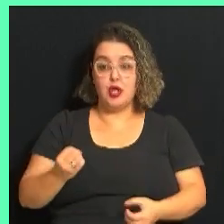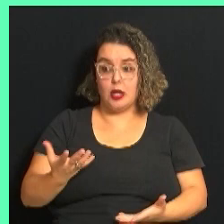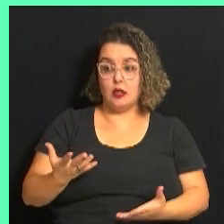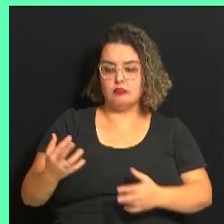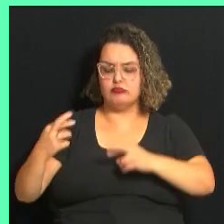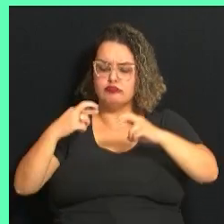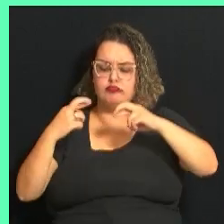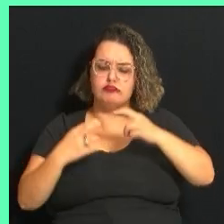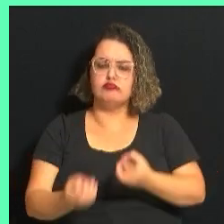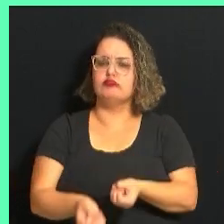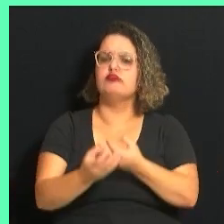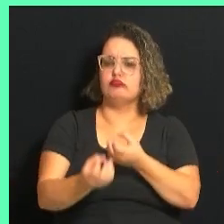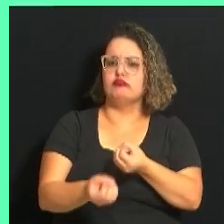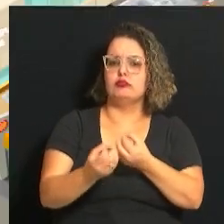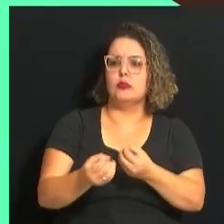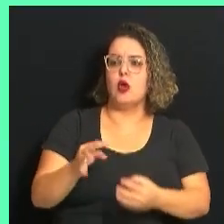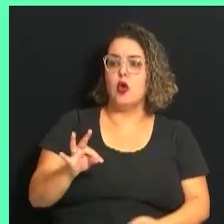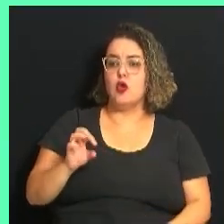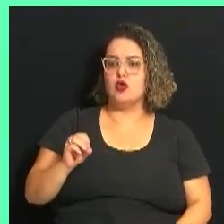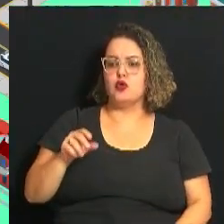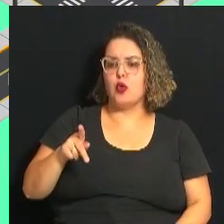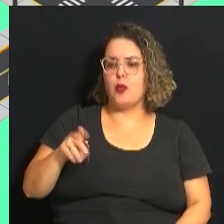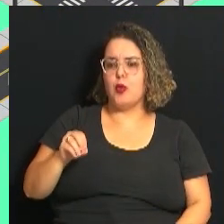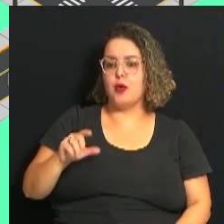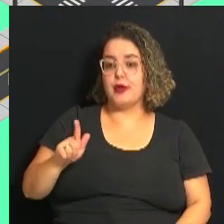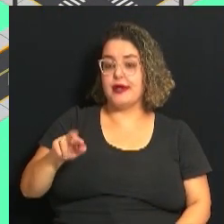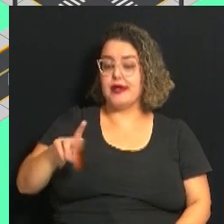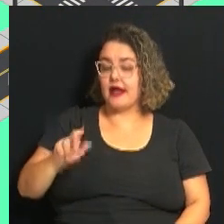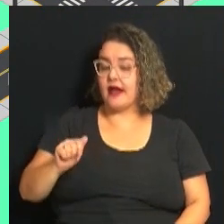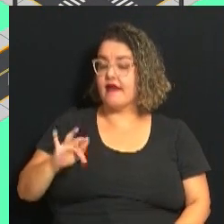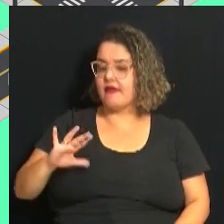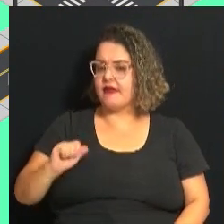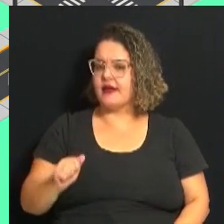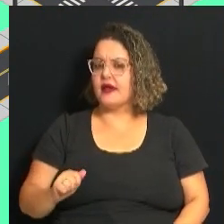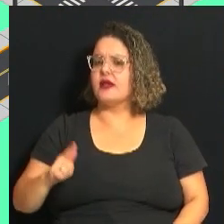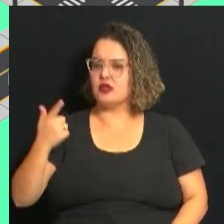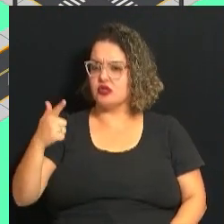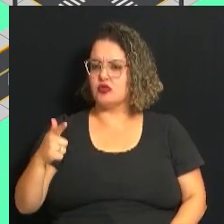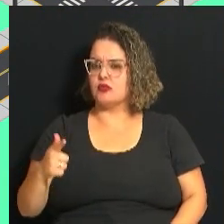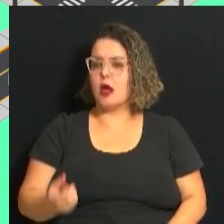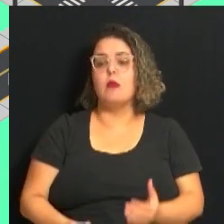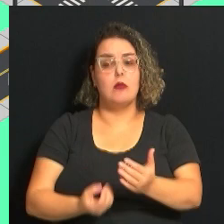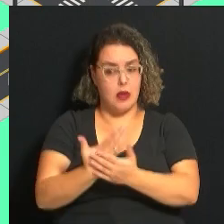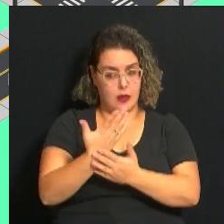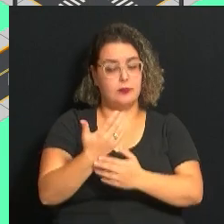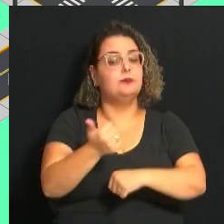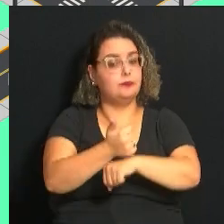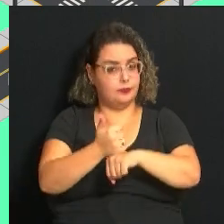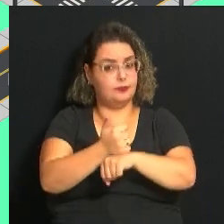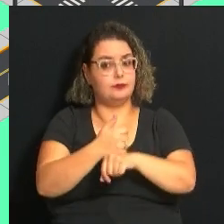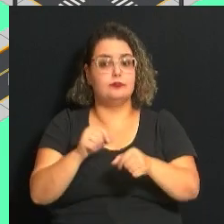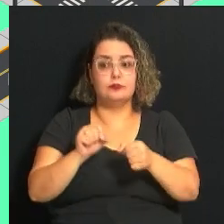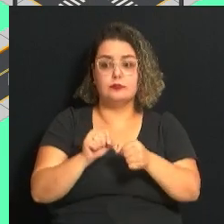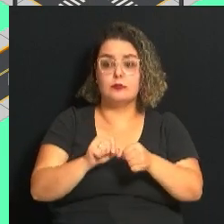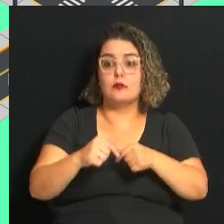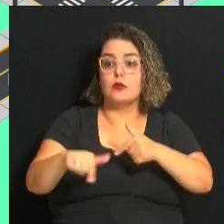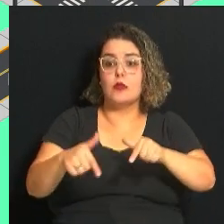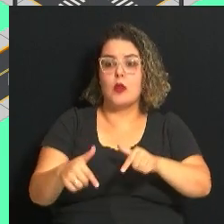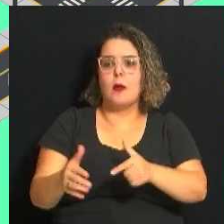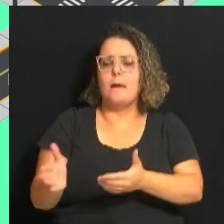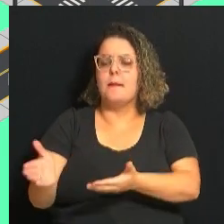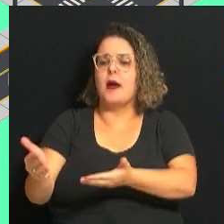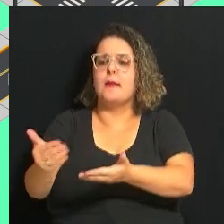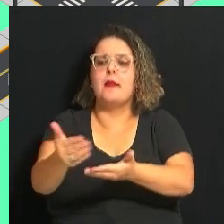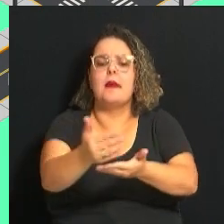sobre informações topográficas e geográficas para a realização de ações. O profissional faz seu trabalho coletando e